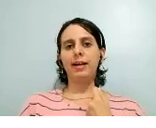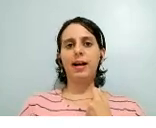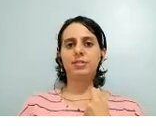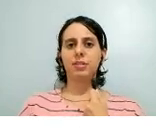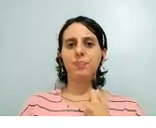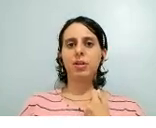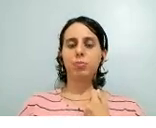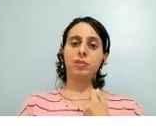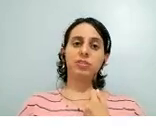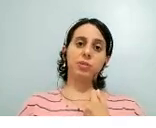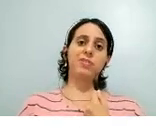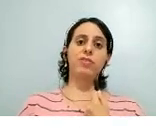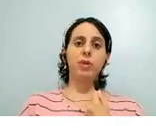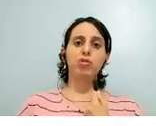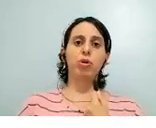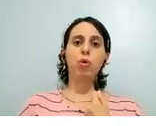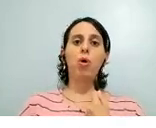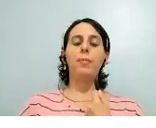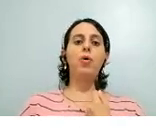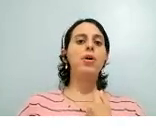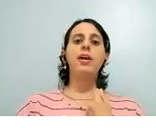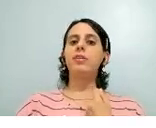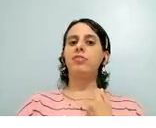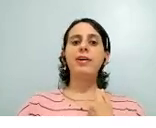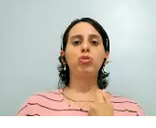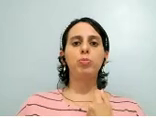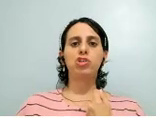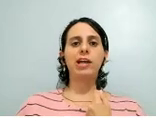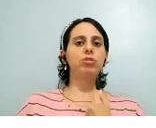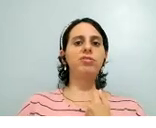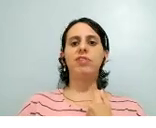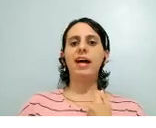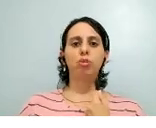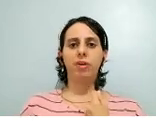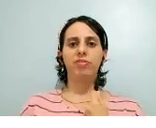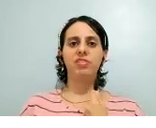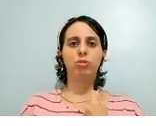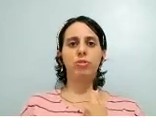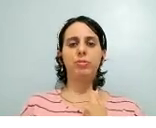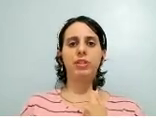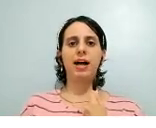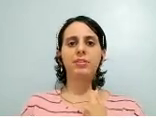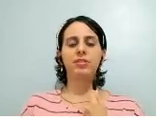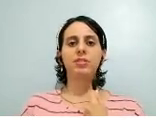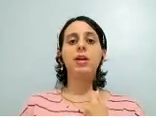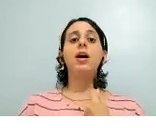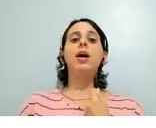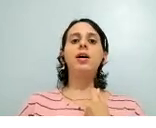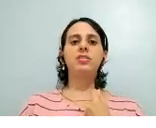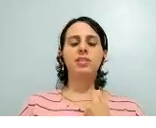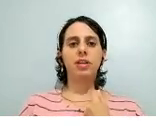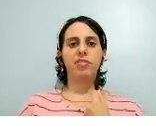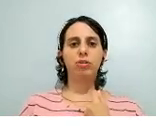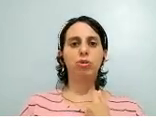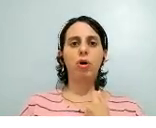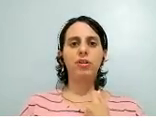chegar em casa, porque você provavelmente colocou a mão em vários objetos, em várias superfícies contaminadas,